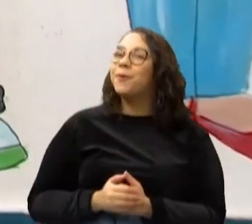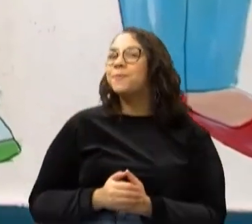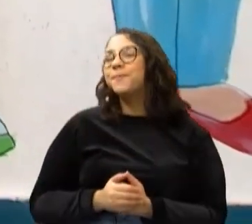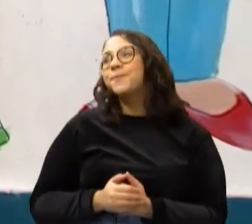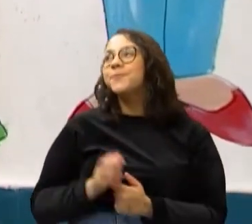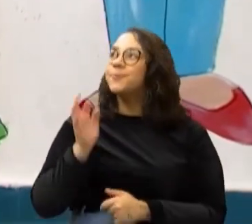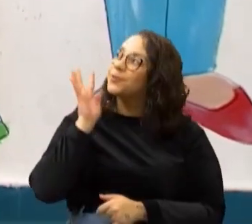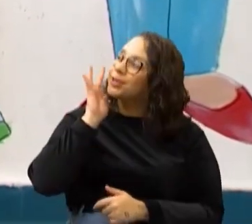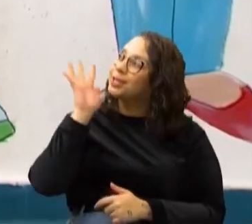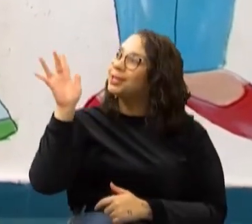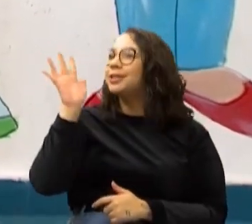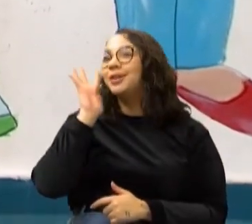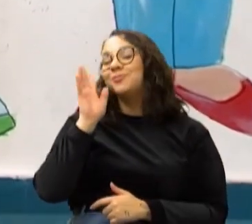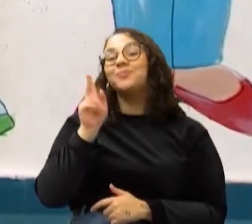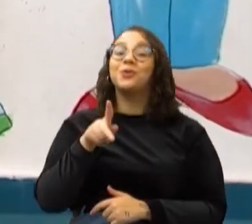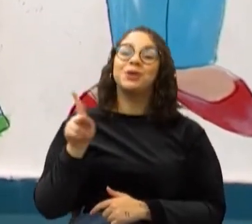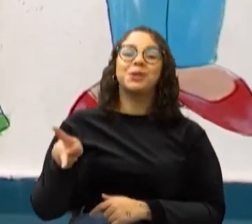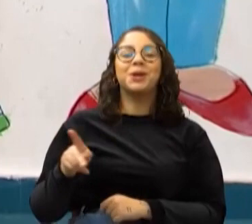pretendo ser